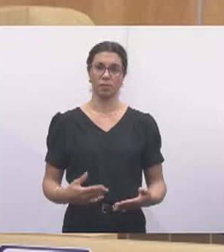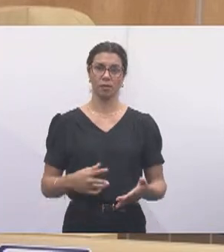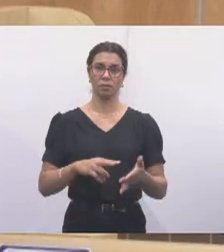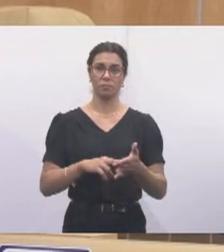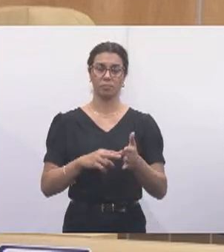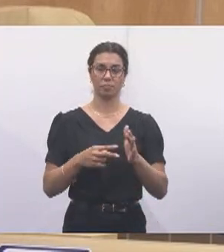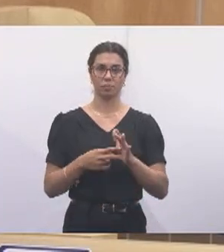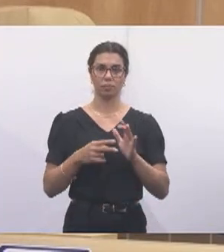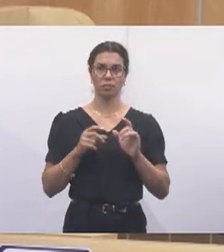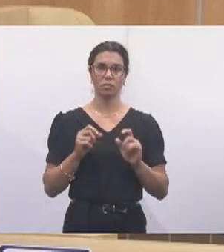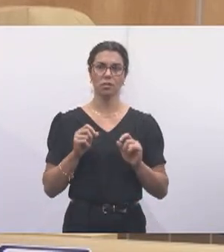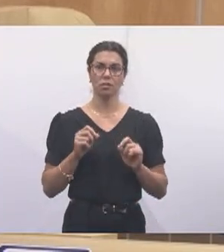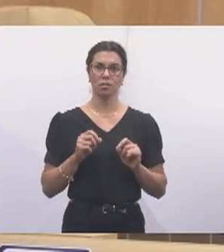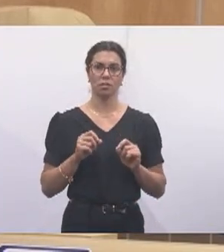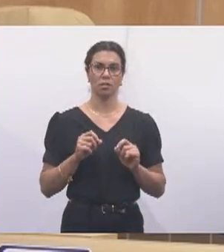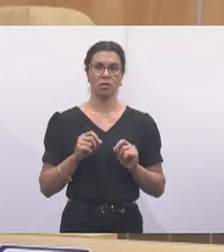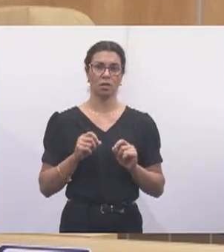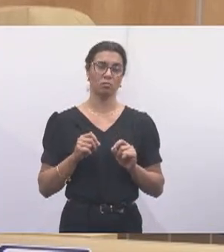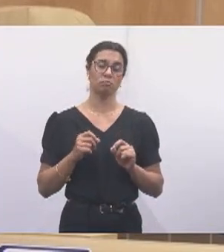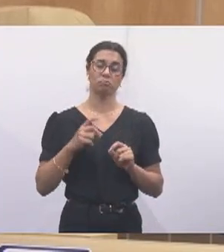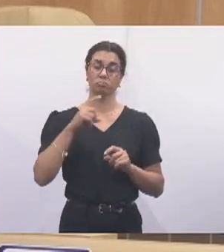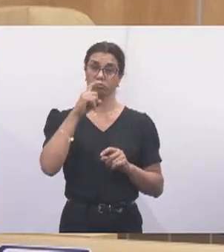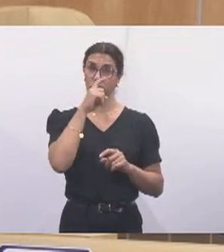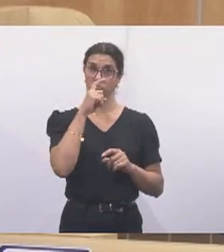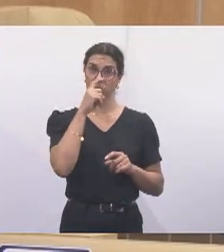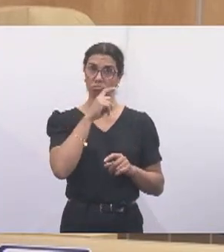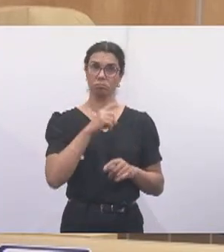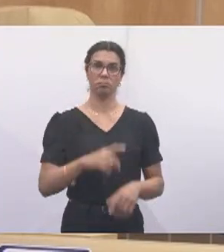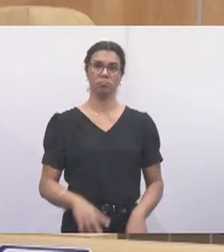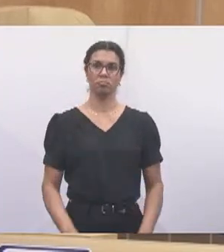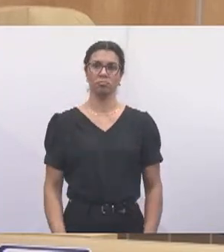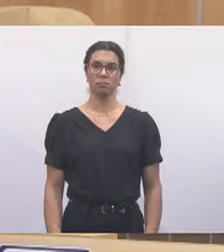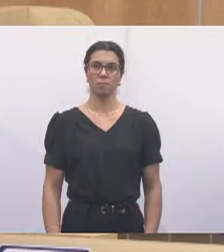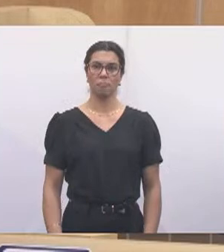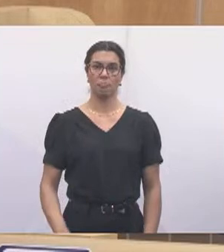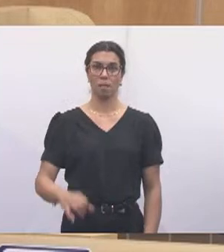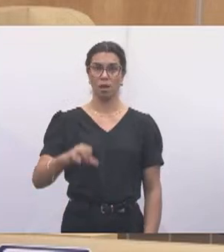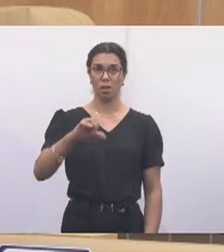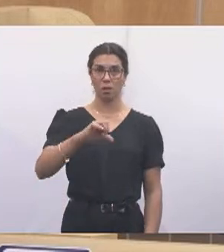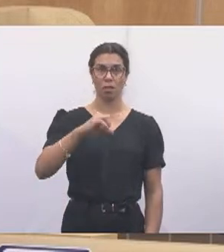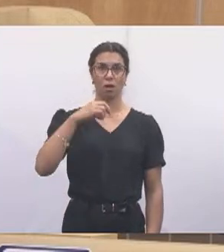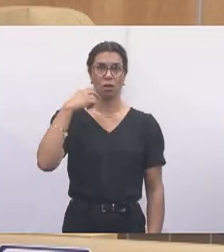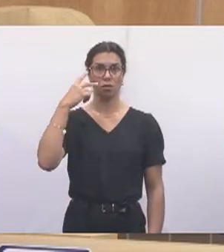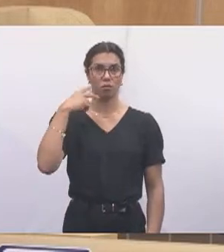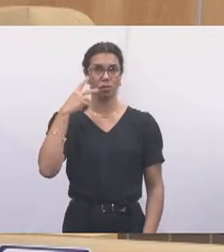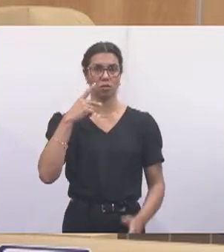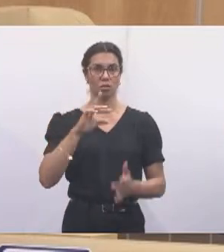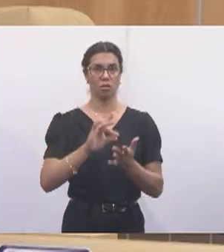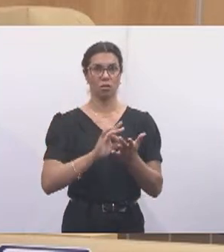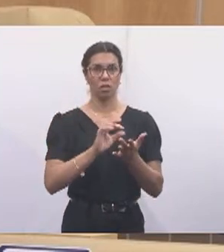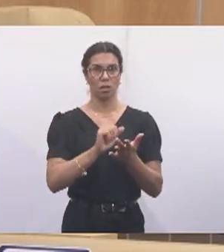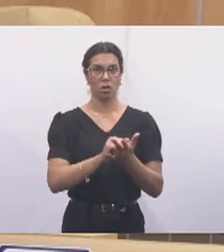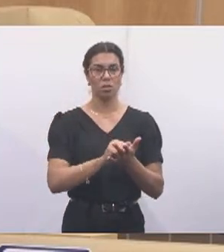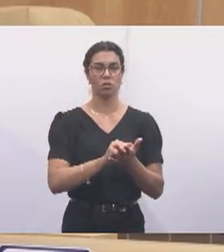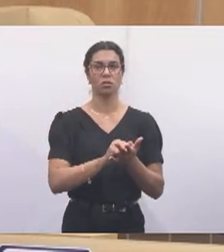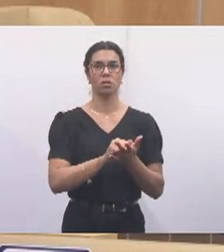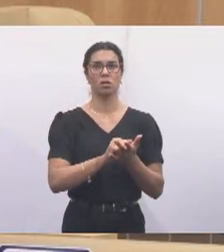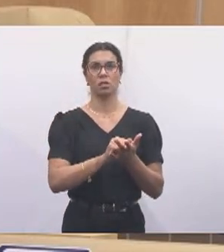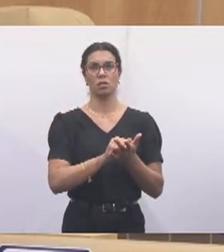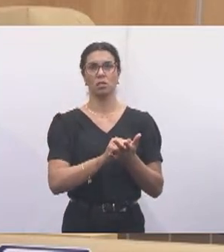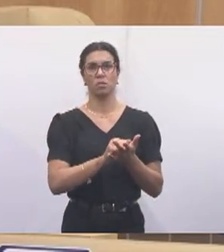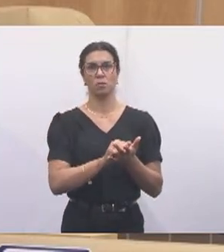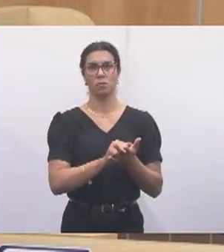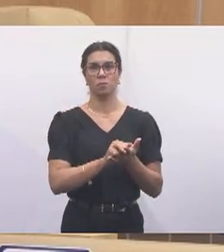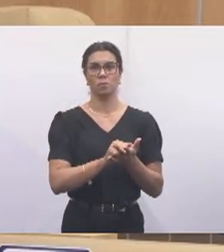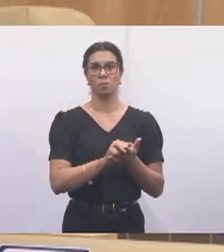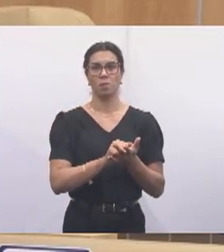condiz com a não realidade dos fatos. Foram 9 vereadores que assinaram o projeto, 1 vereador